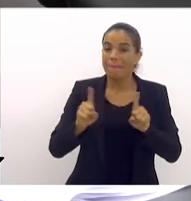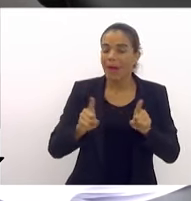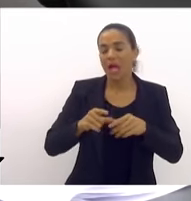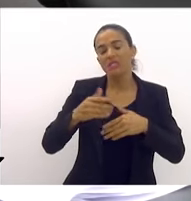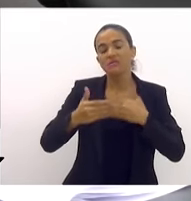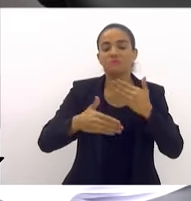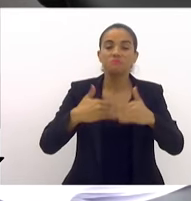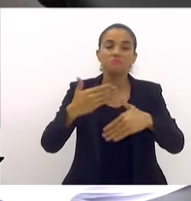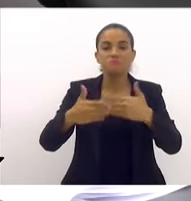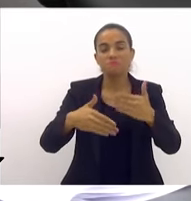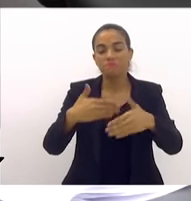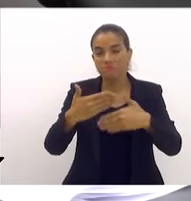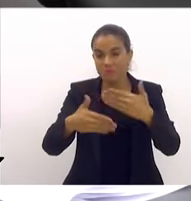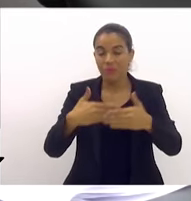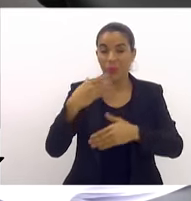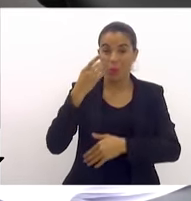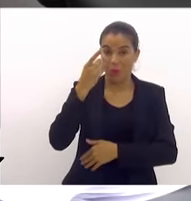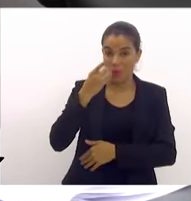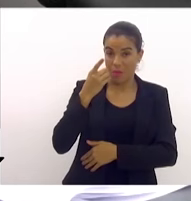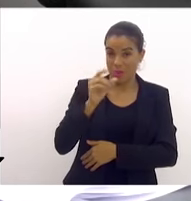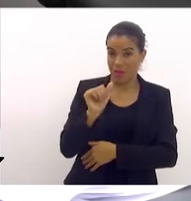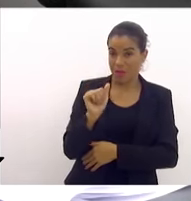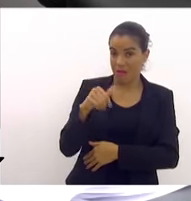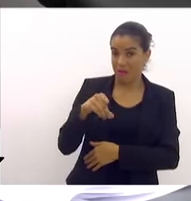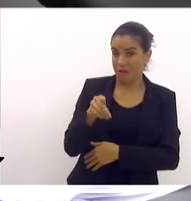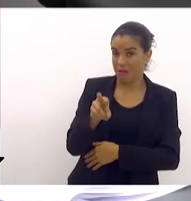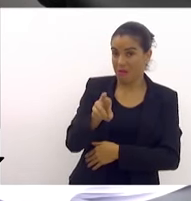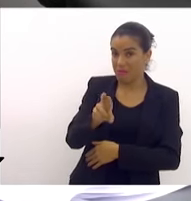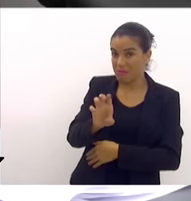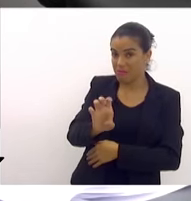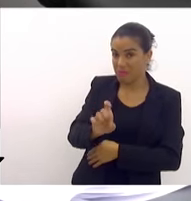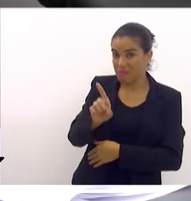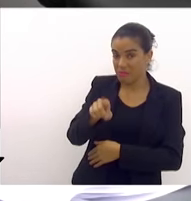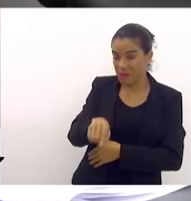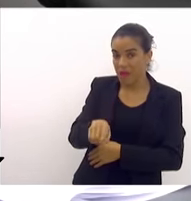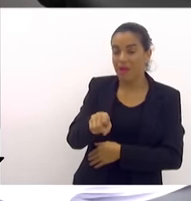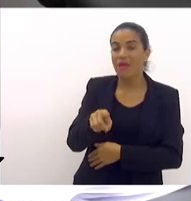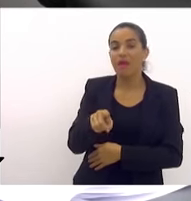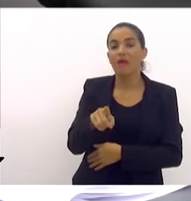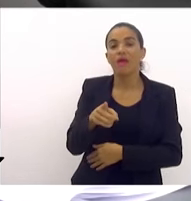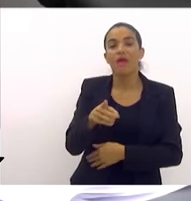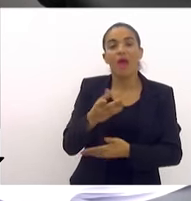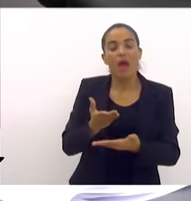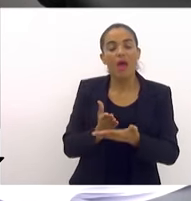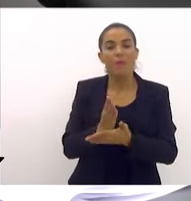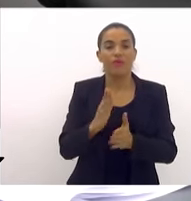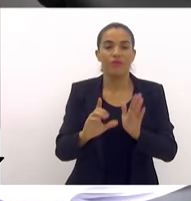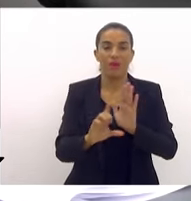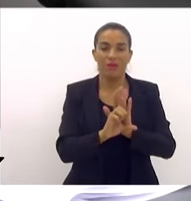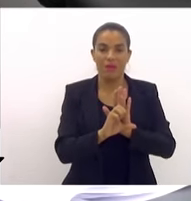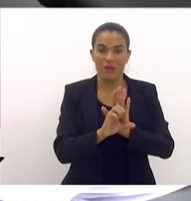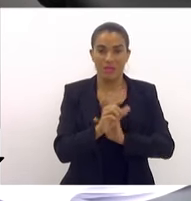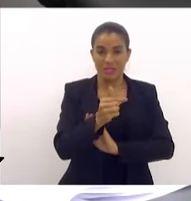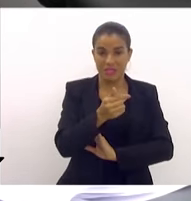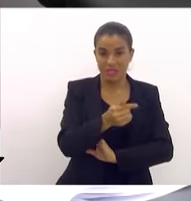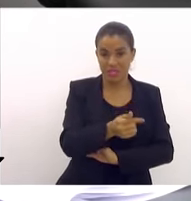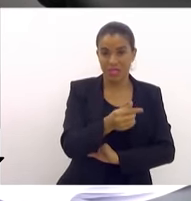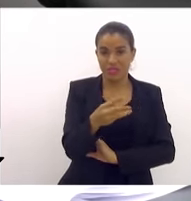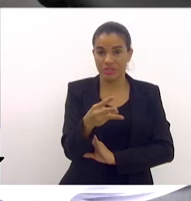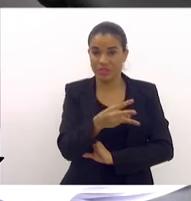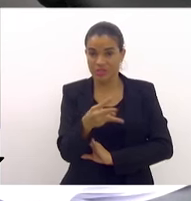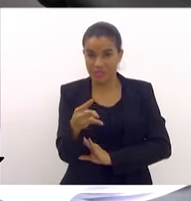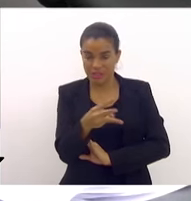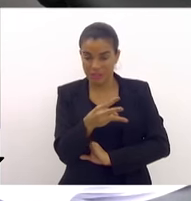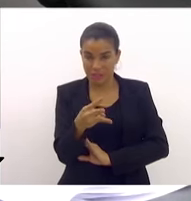tarde, o deputado André Siciliano fez aprovar a Lei 9733,